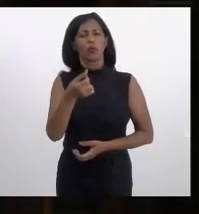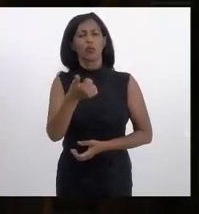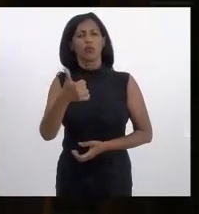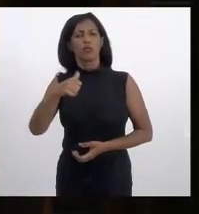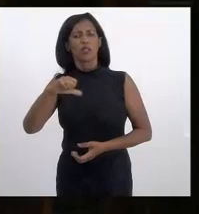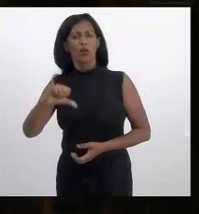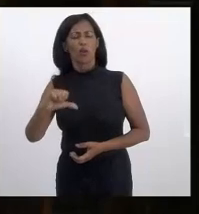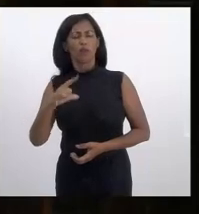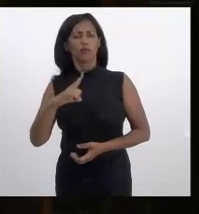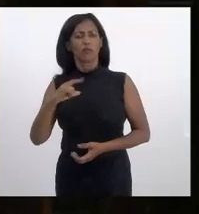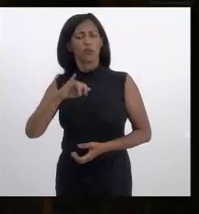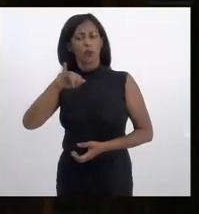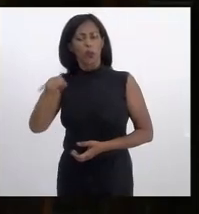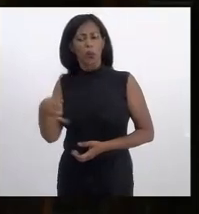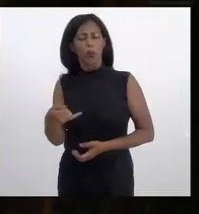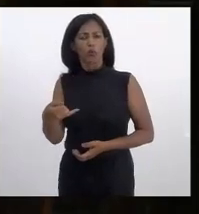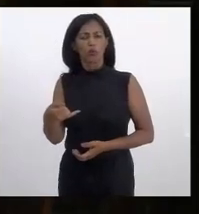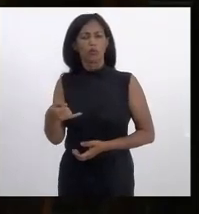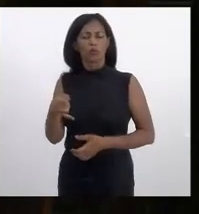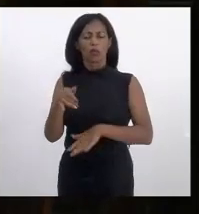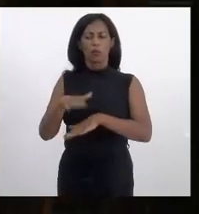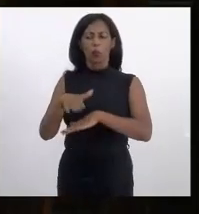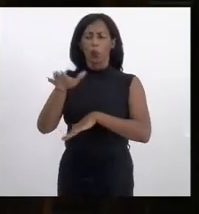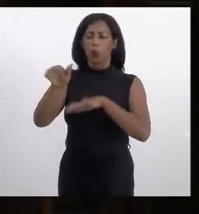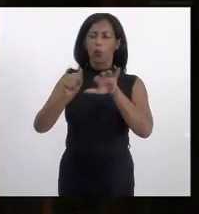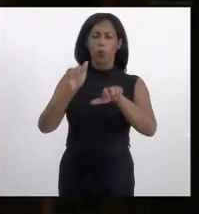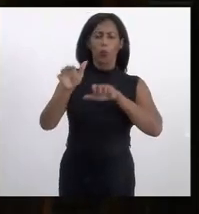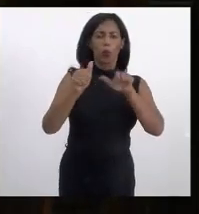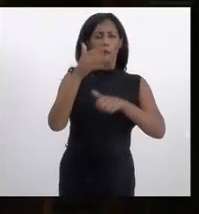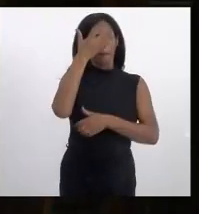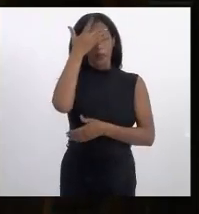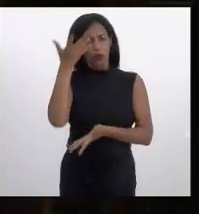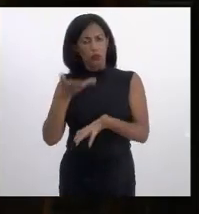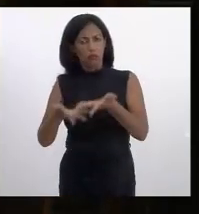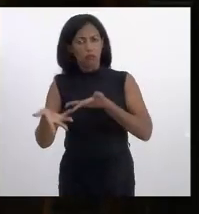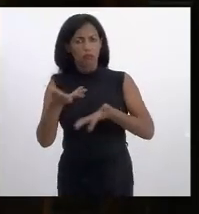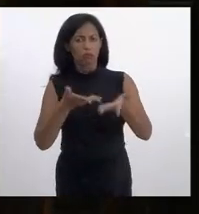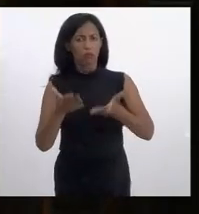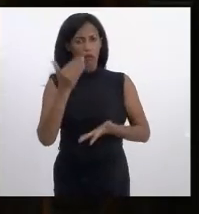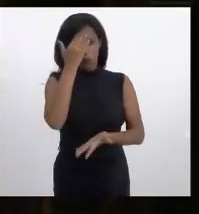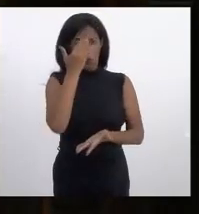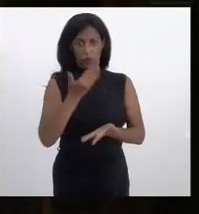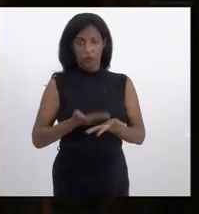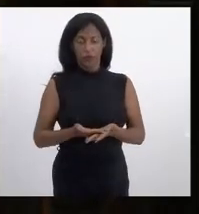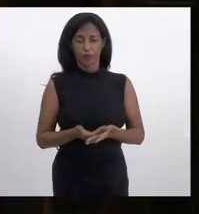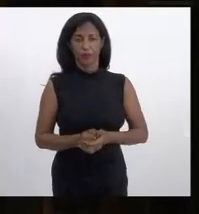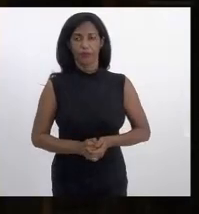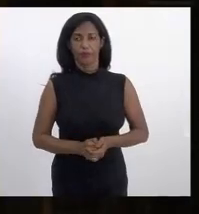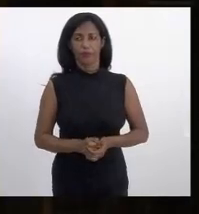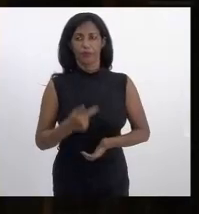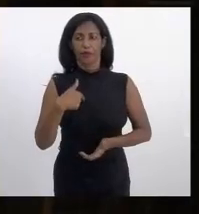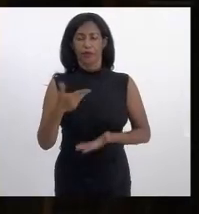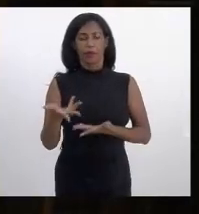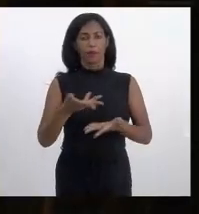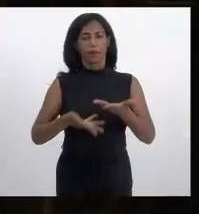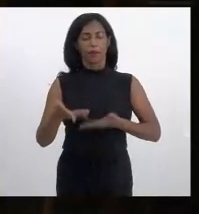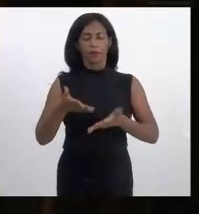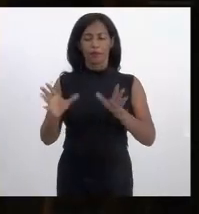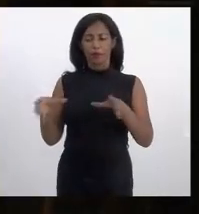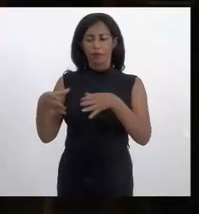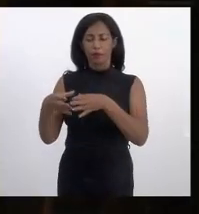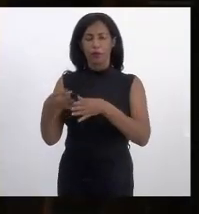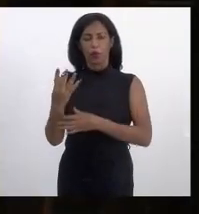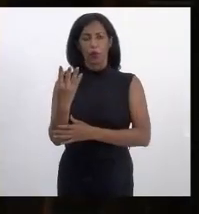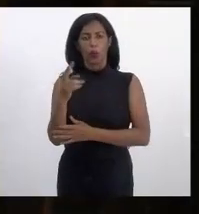tiveram a oportunidade de convocar enumeras pessoas para participarem eu acredito e eu participo de um grupo